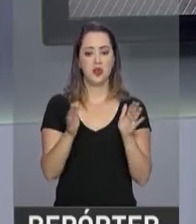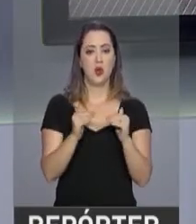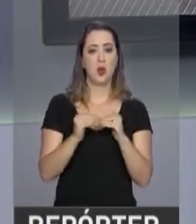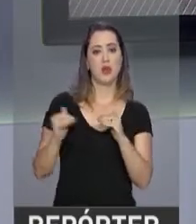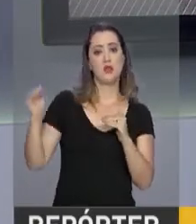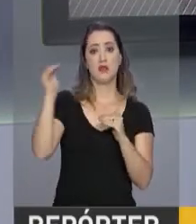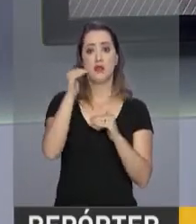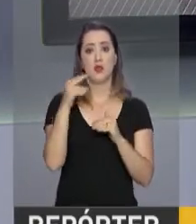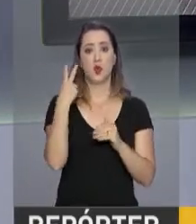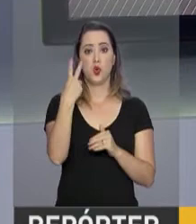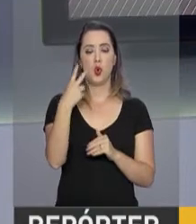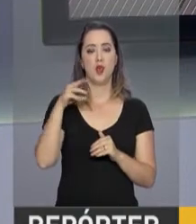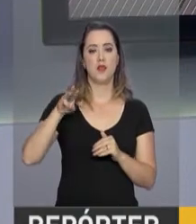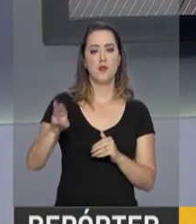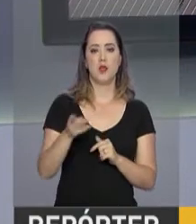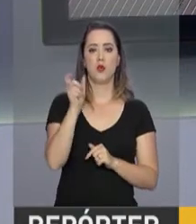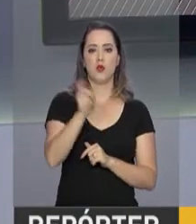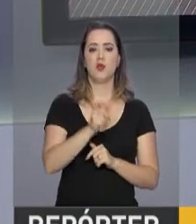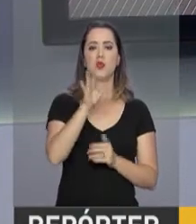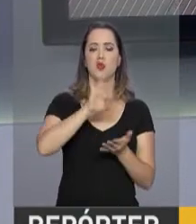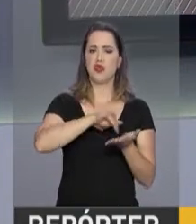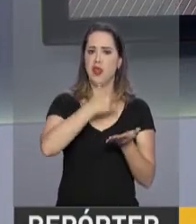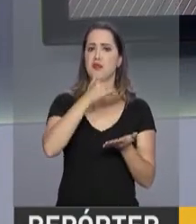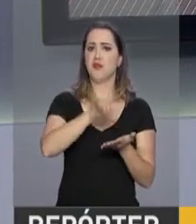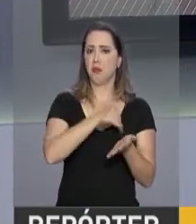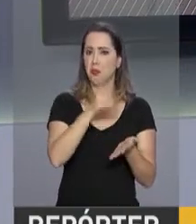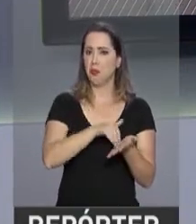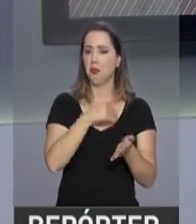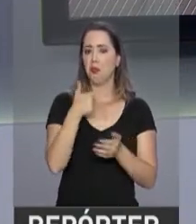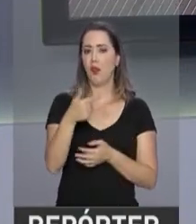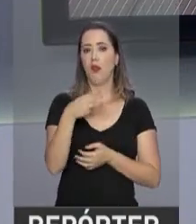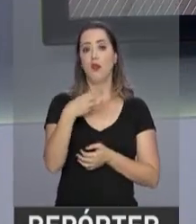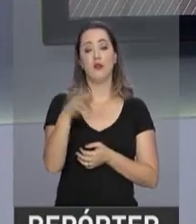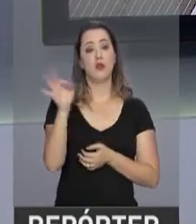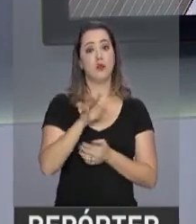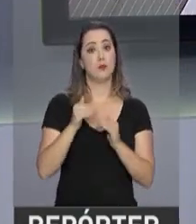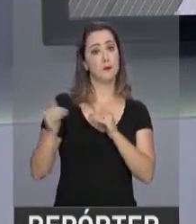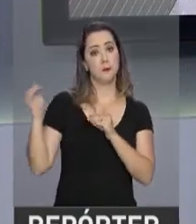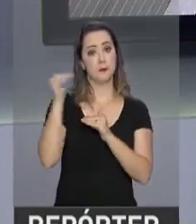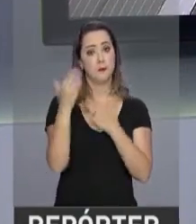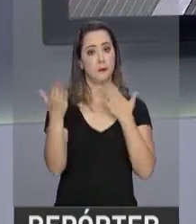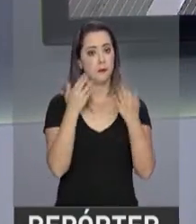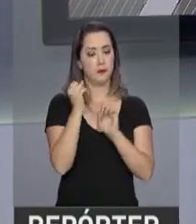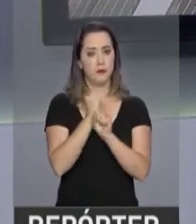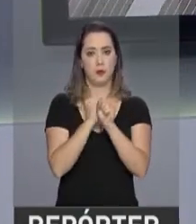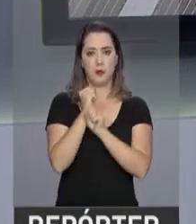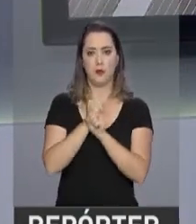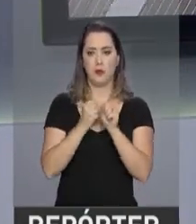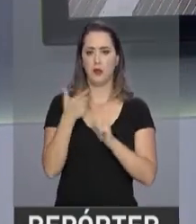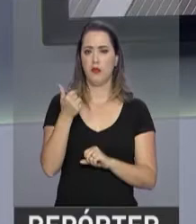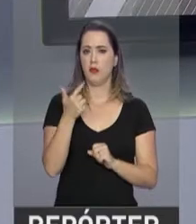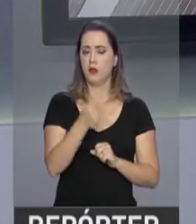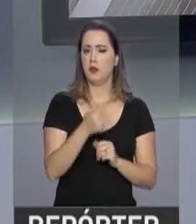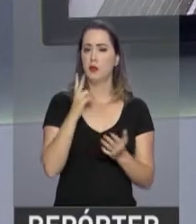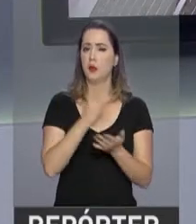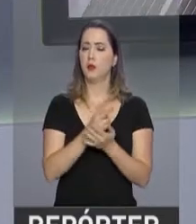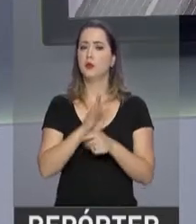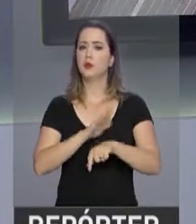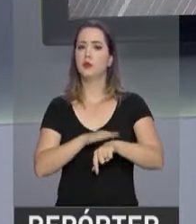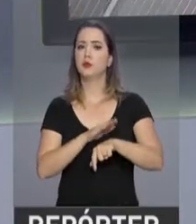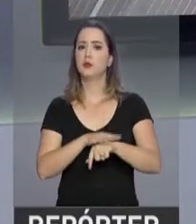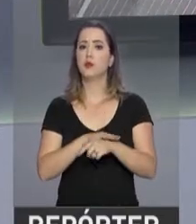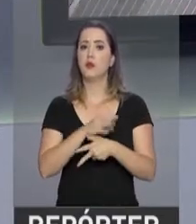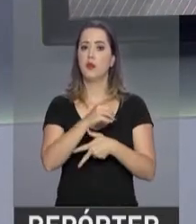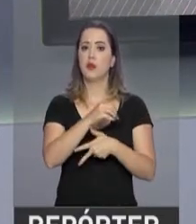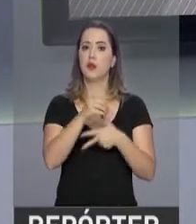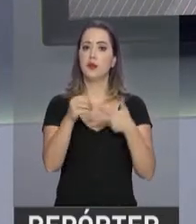milhões e cem mil inscritos o número é 23% maior que no ano passado em 2017 nesse mesmo período o